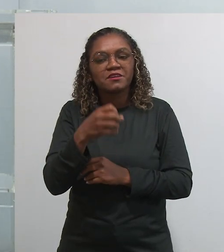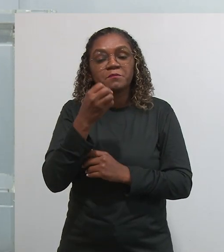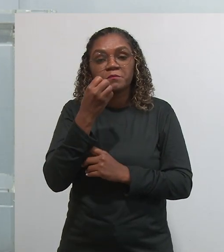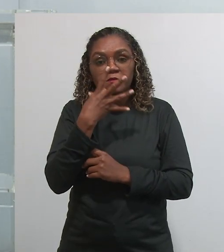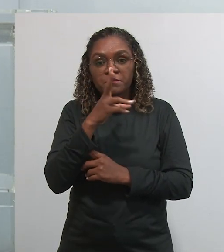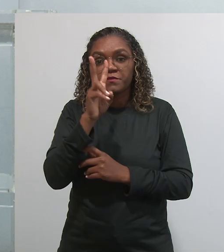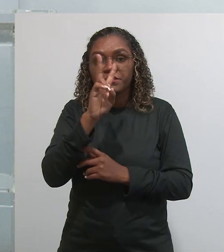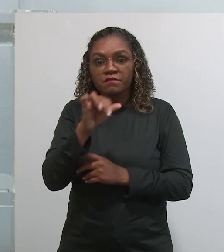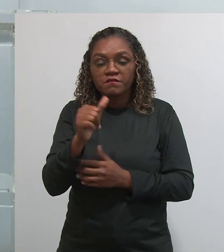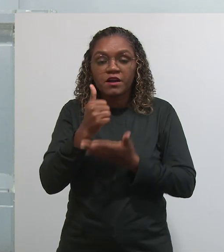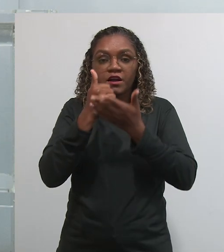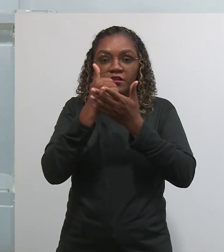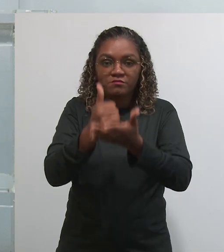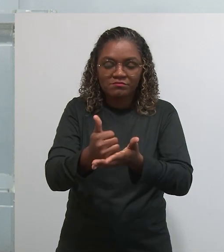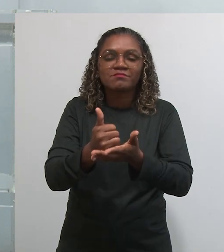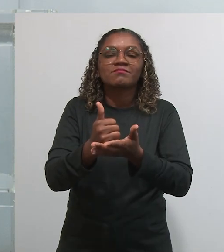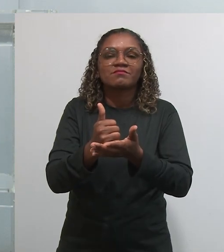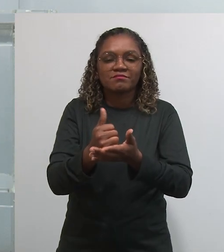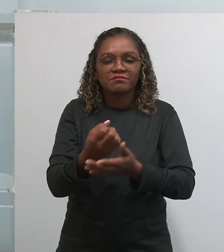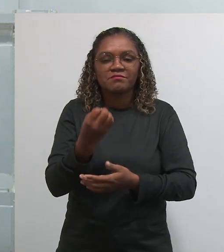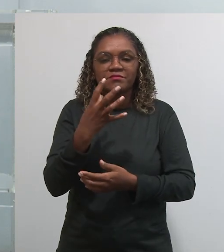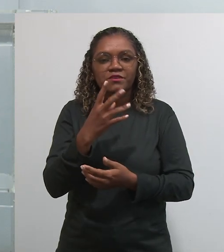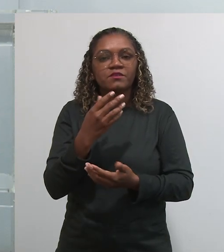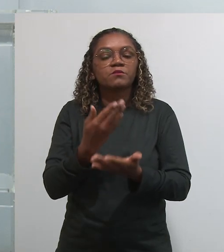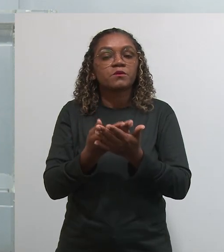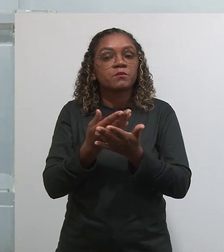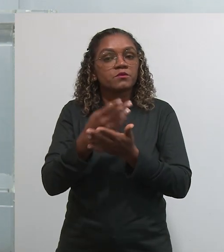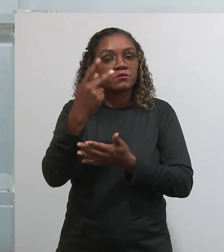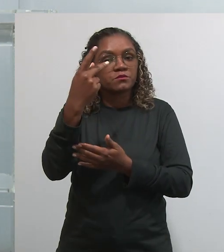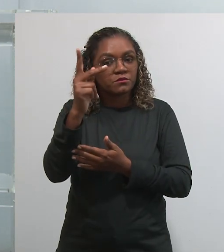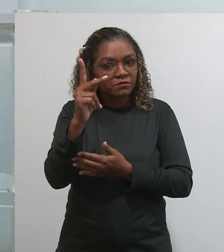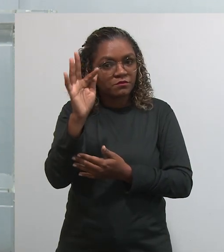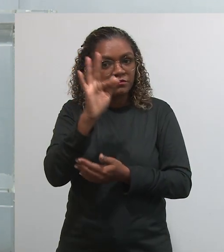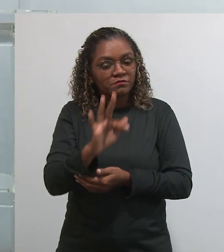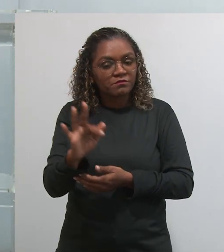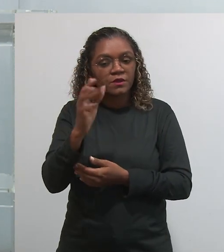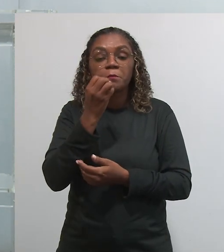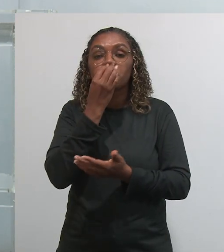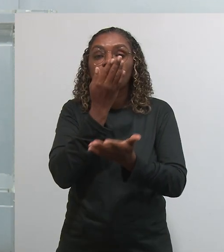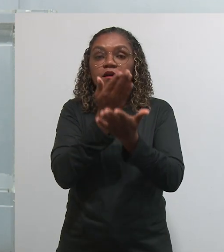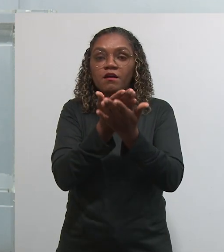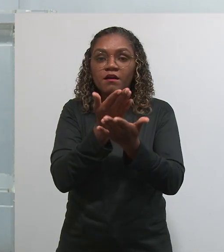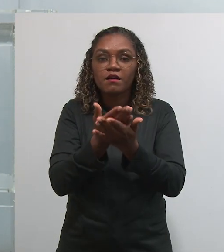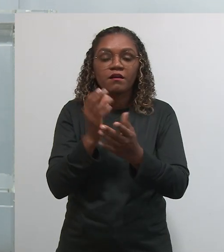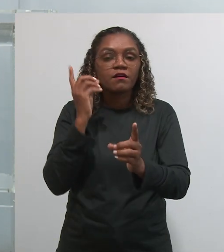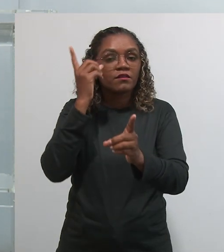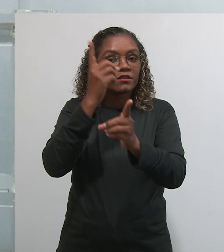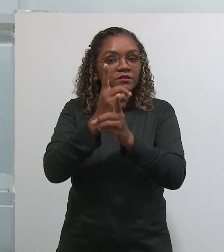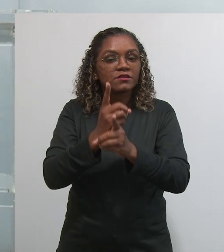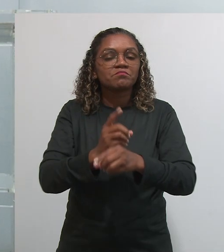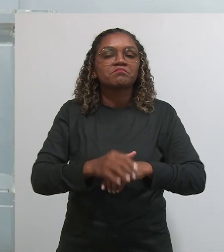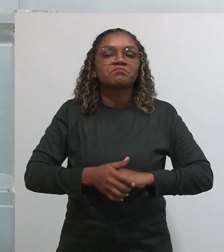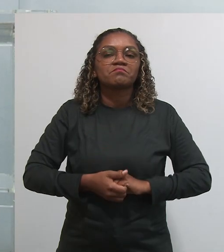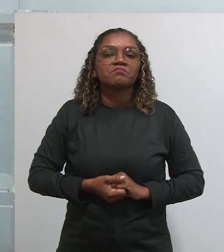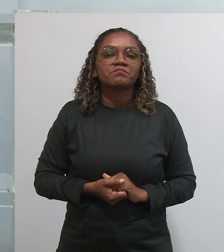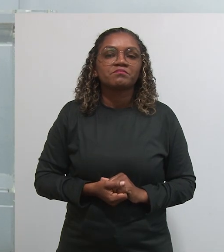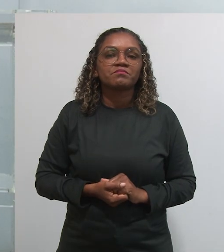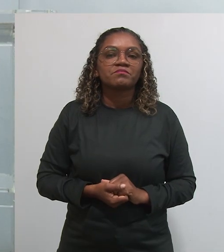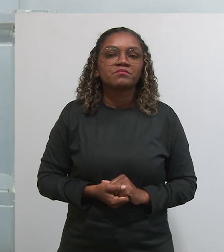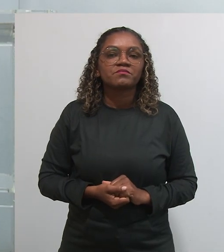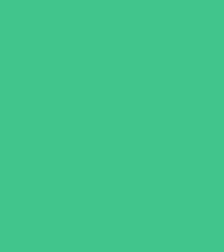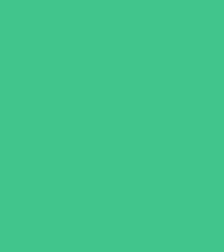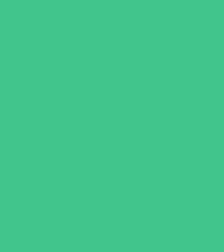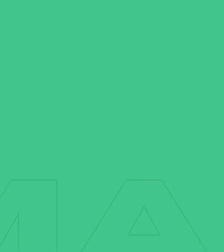processo ele vai fazer e vai contribuir muito na tua faculdade. Então, boa aula e até o próximo